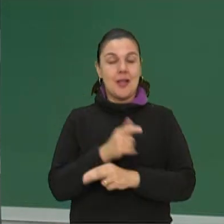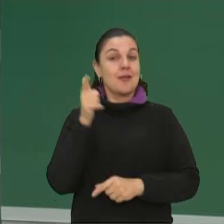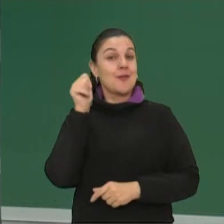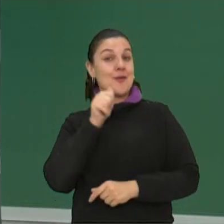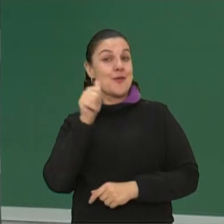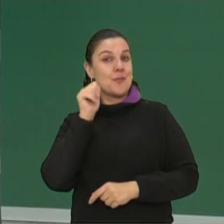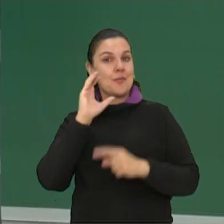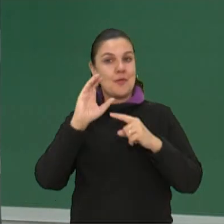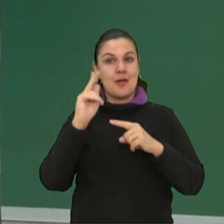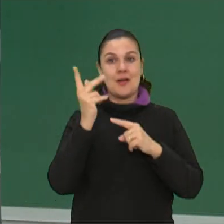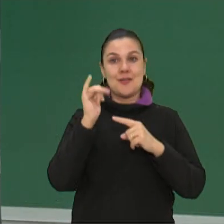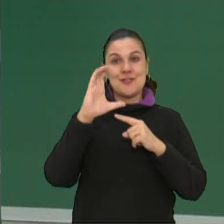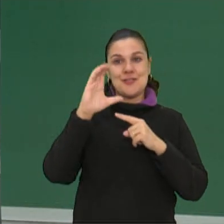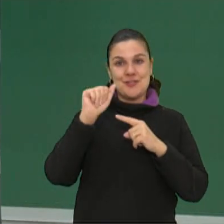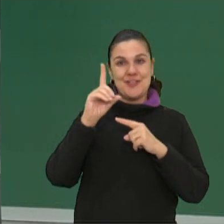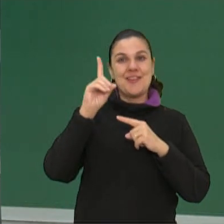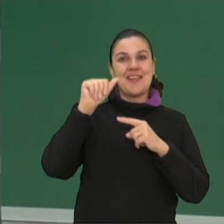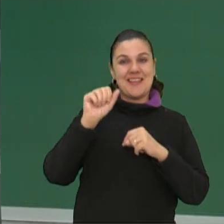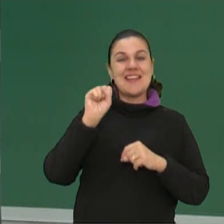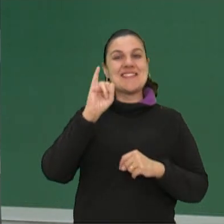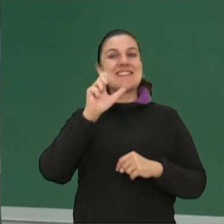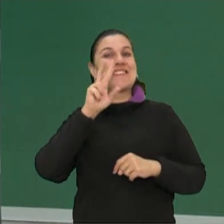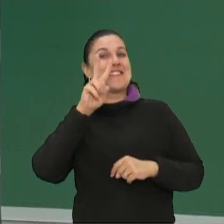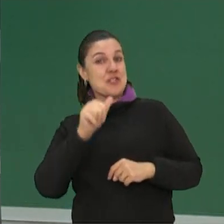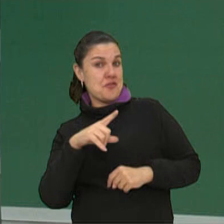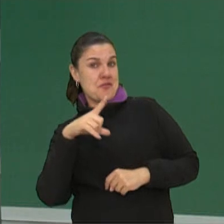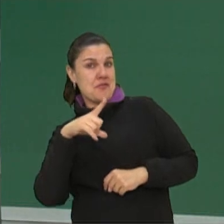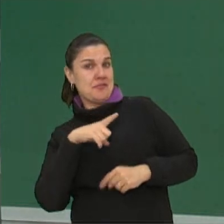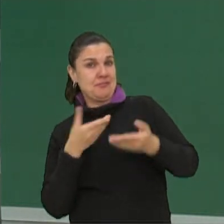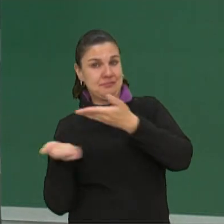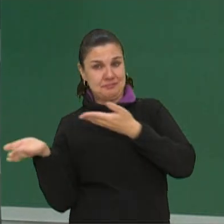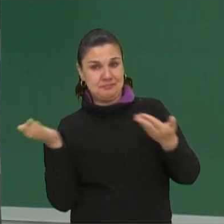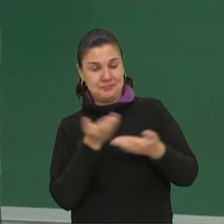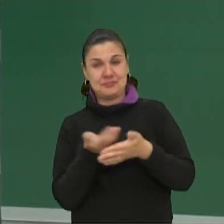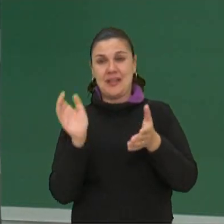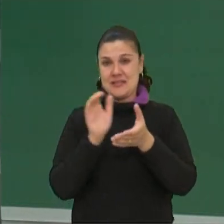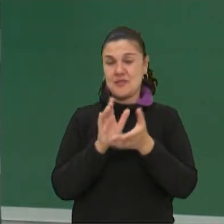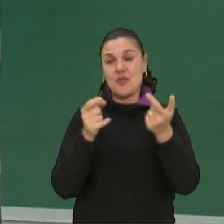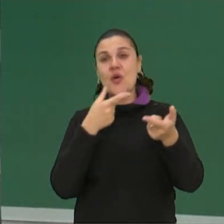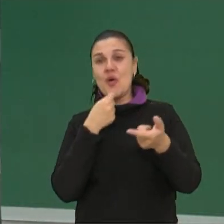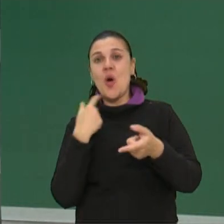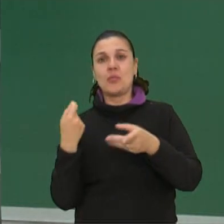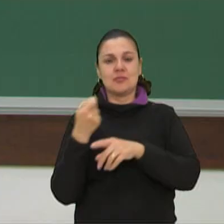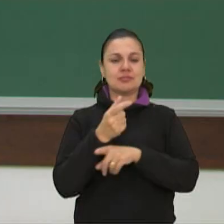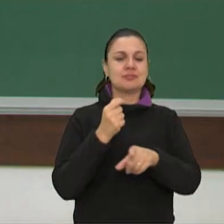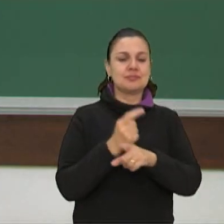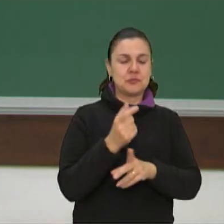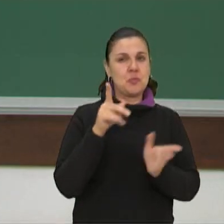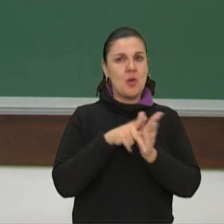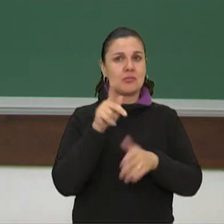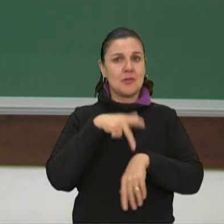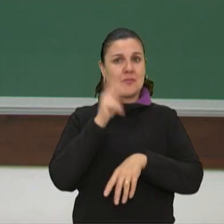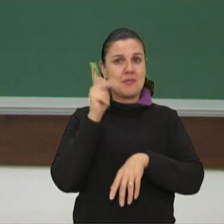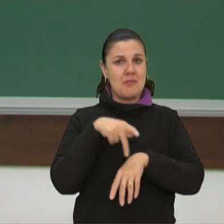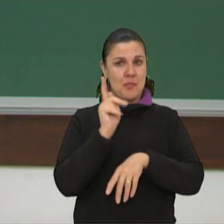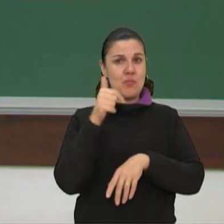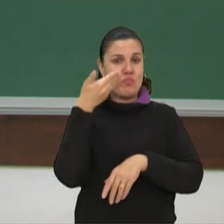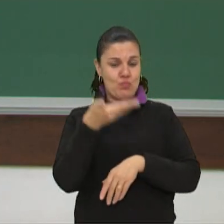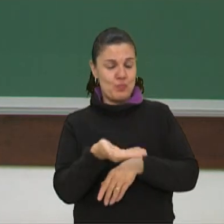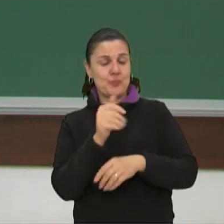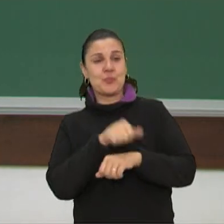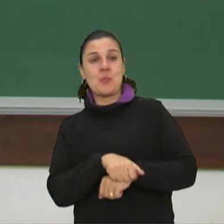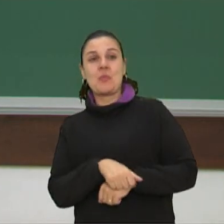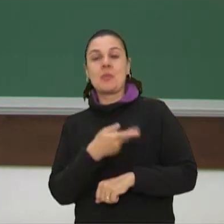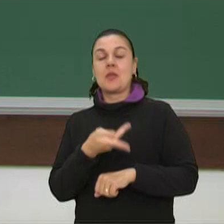Silva teve foi com um desses contratadores de diamantes. A entrada e a saída das pessoas no distrito